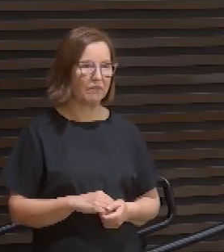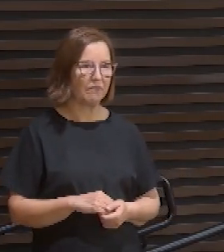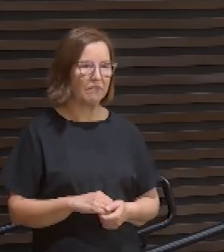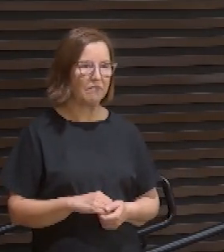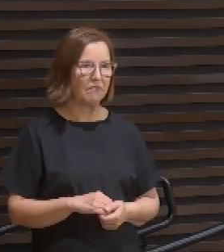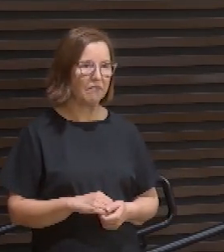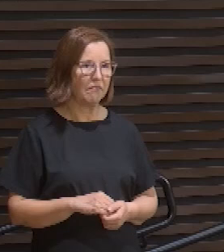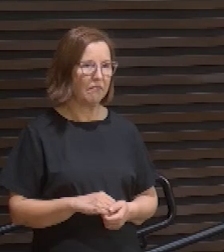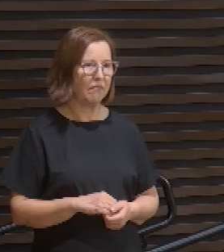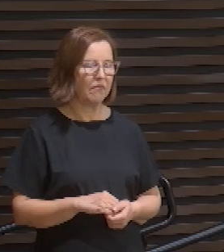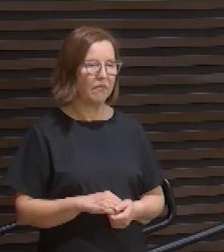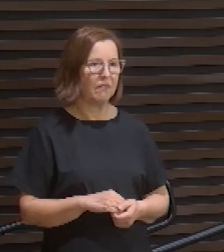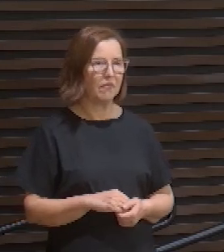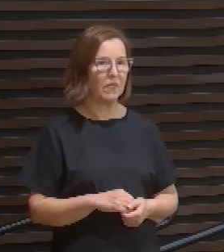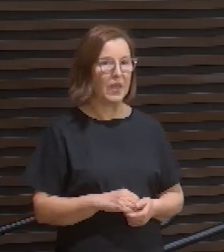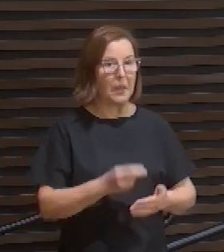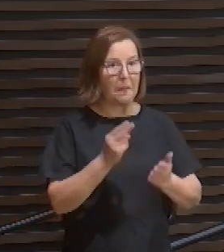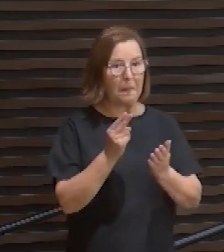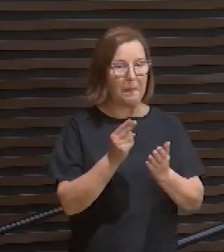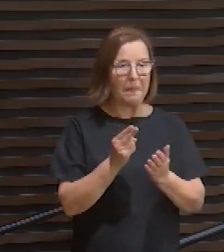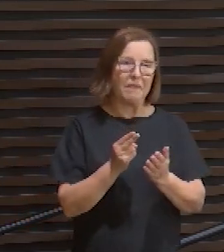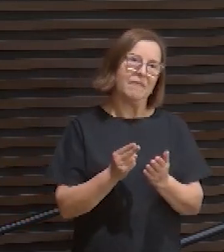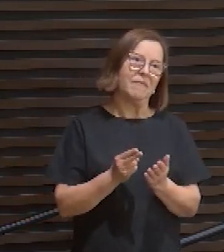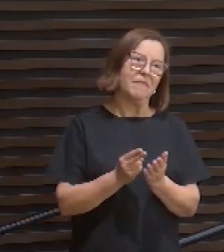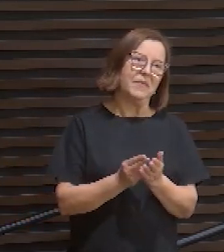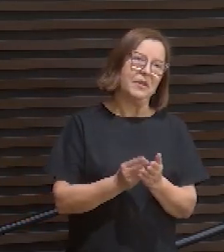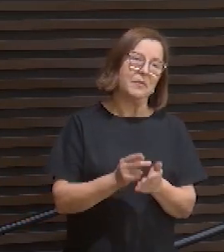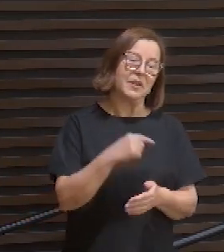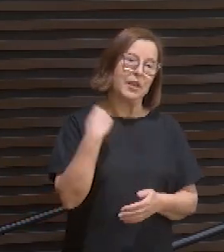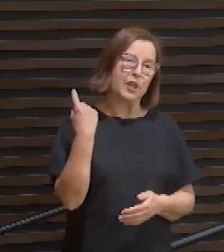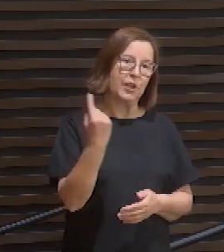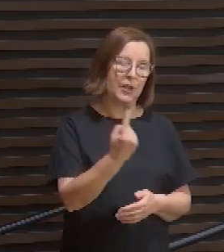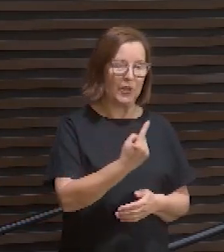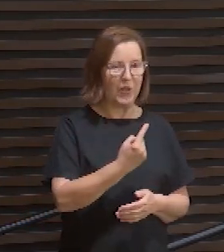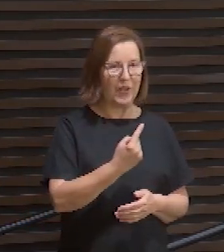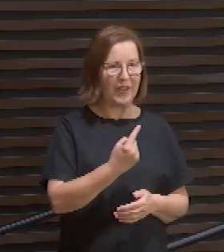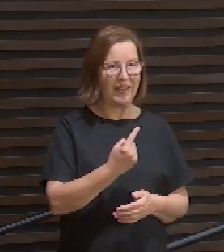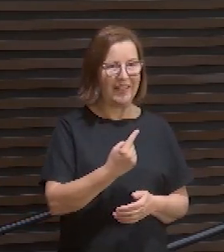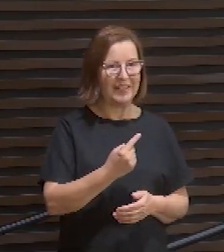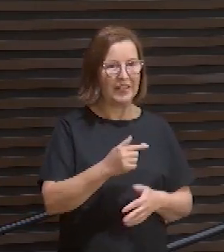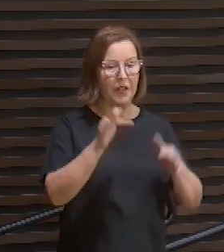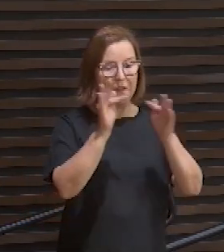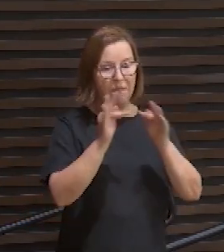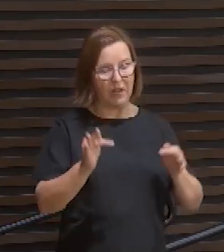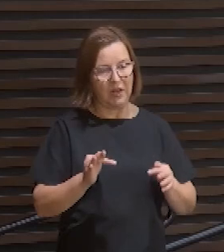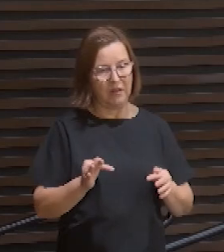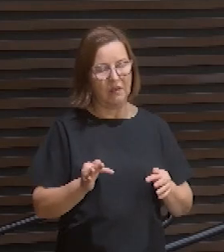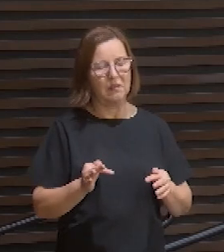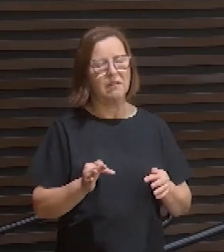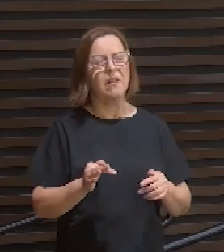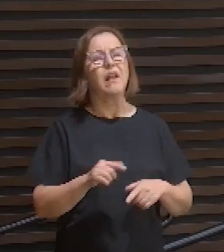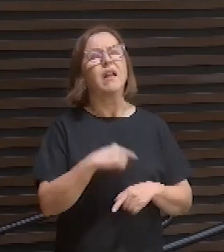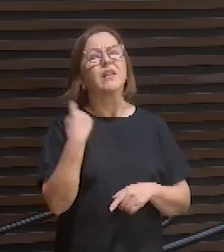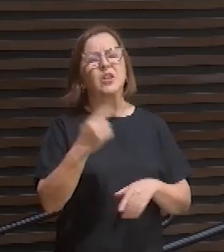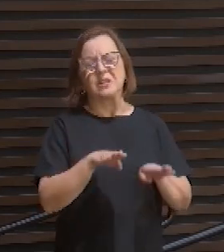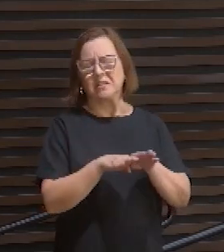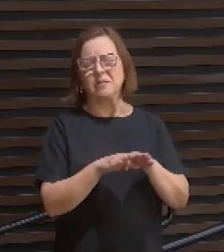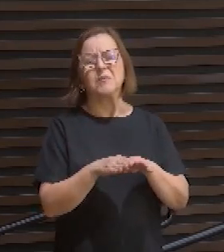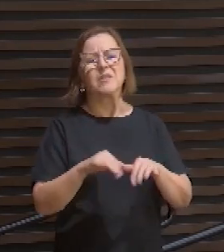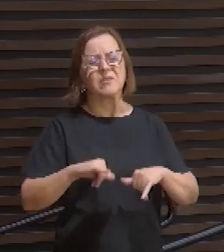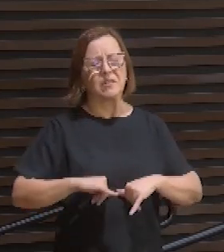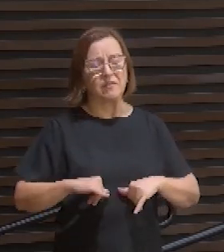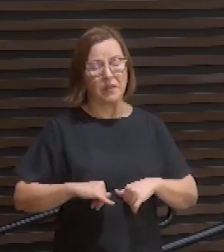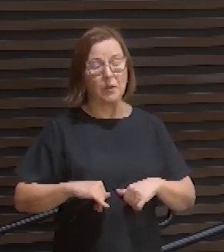Embora sejamos as pessoas mais felizes nesta vida, nós somos os que mais sofrem. Justamente porque